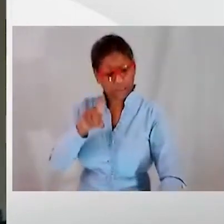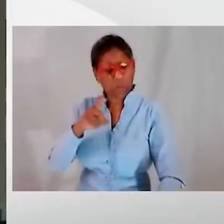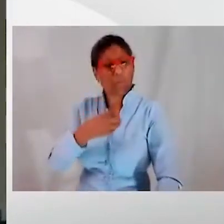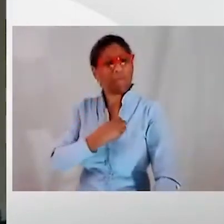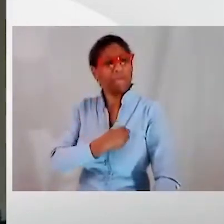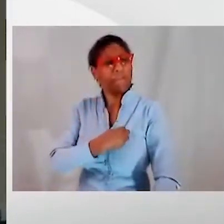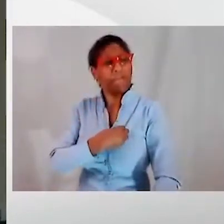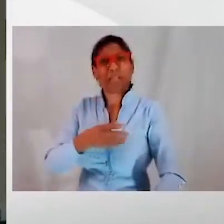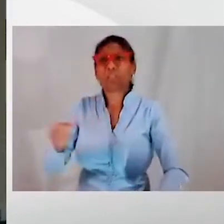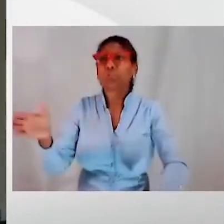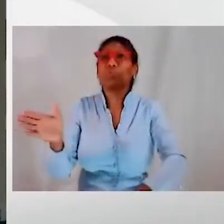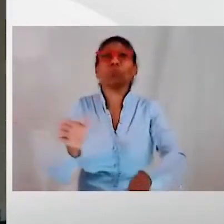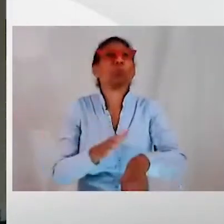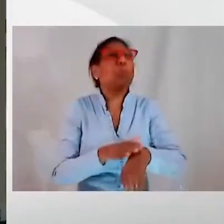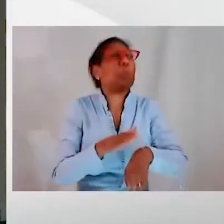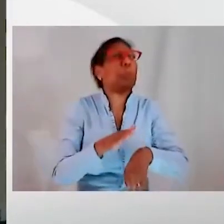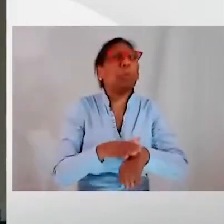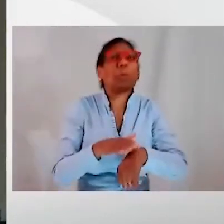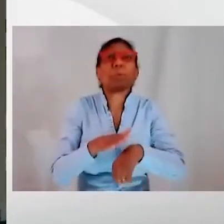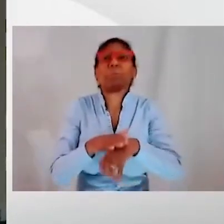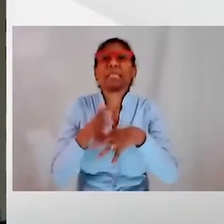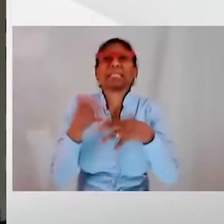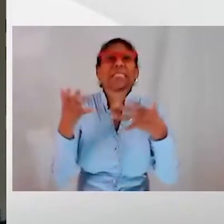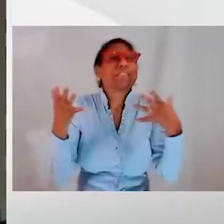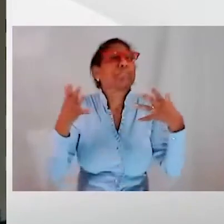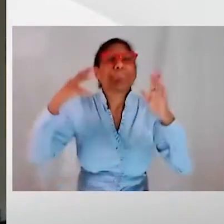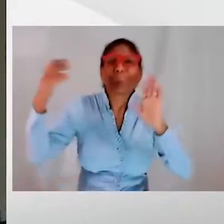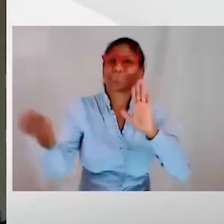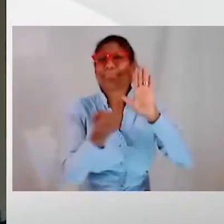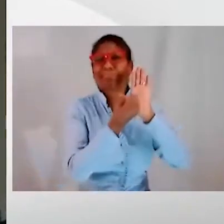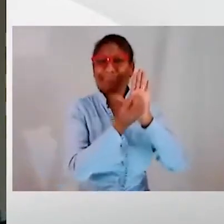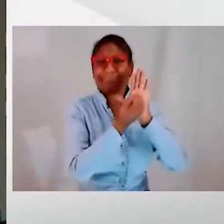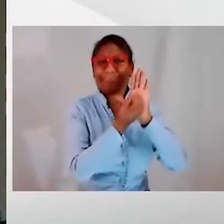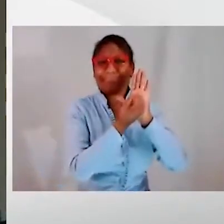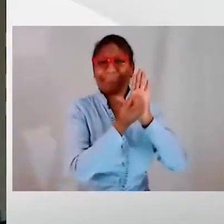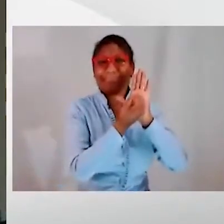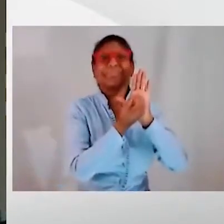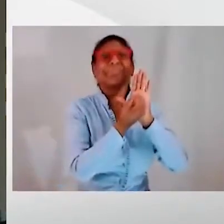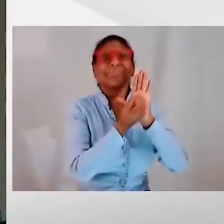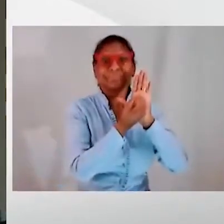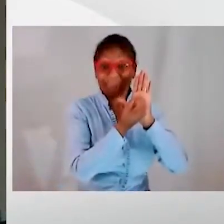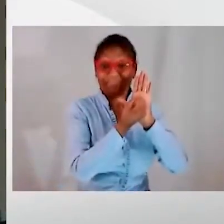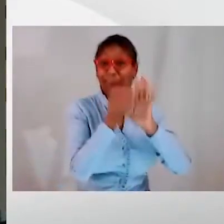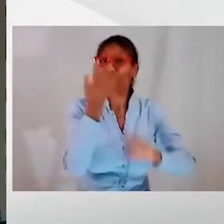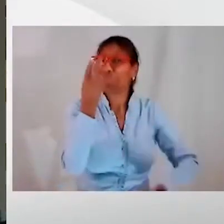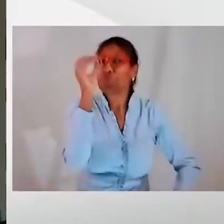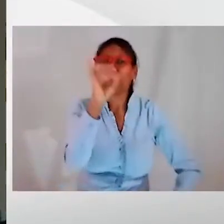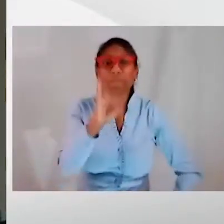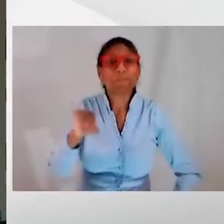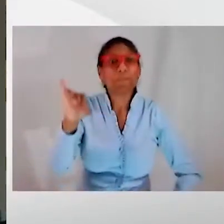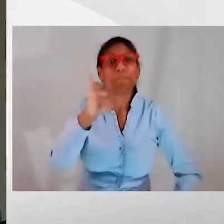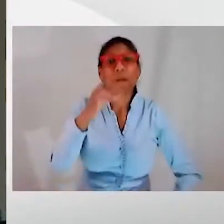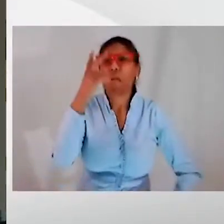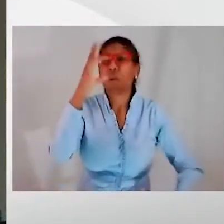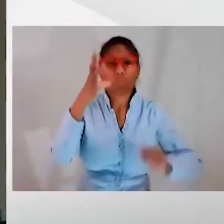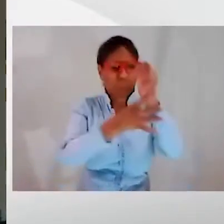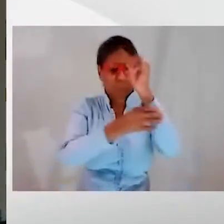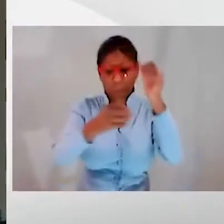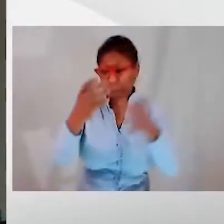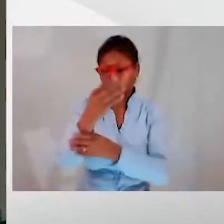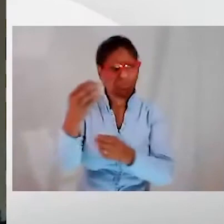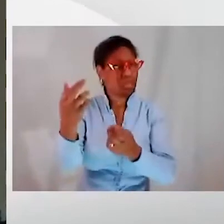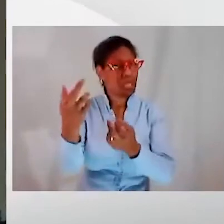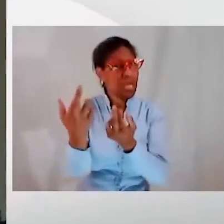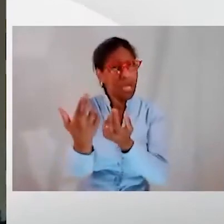um momento histórico tão importante quanto a Revolução Farroupilha,